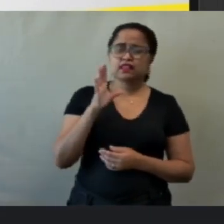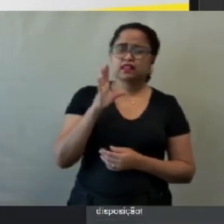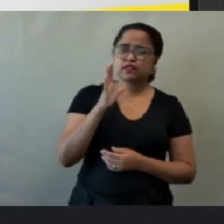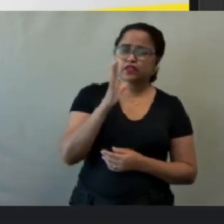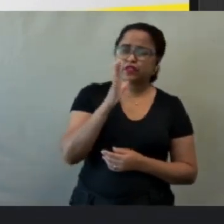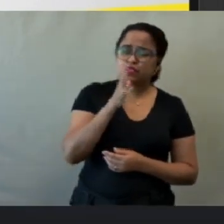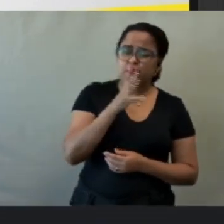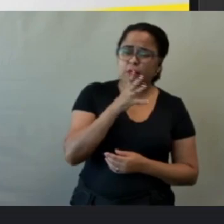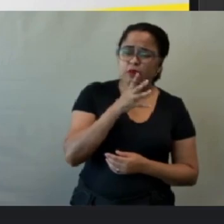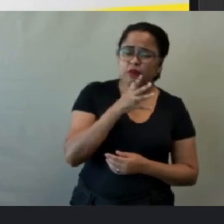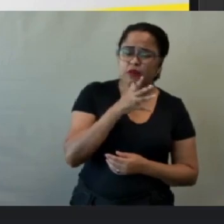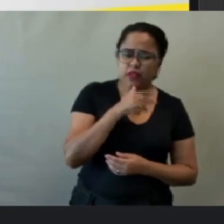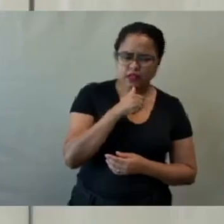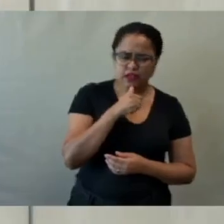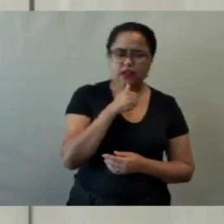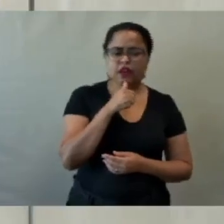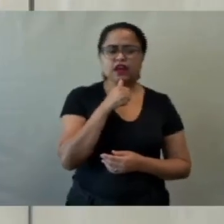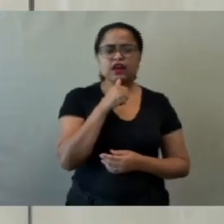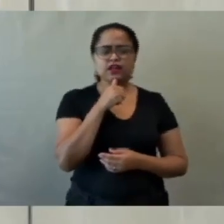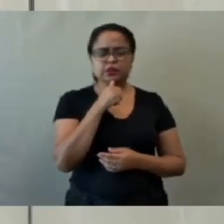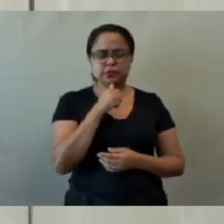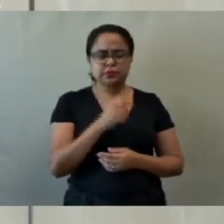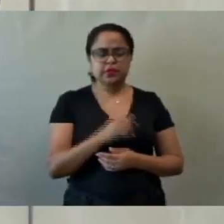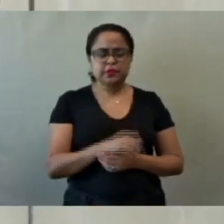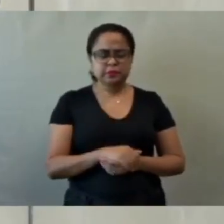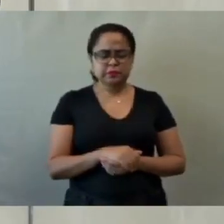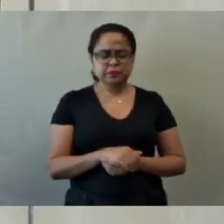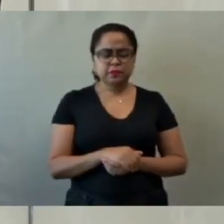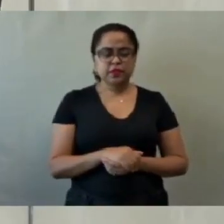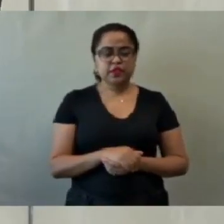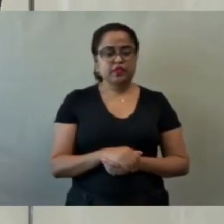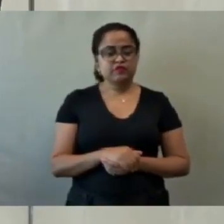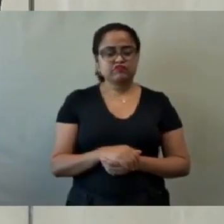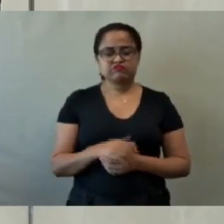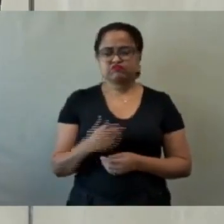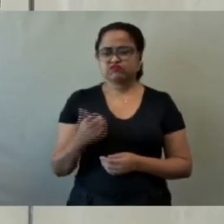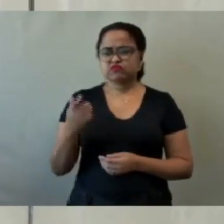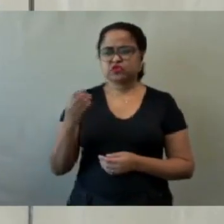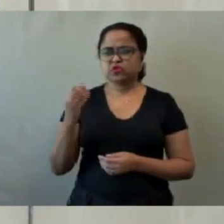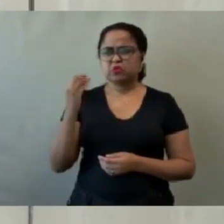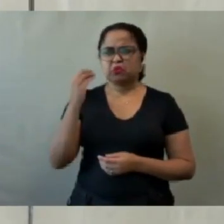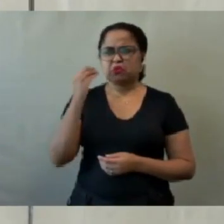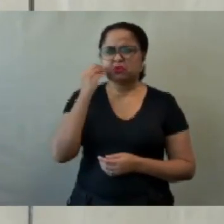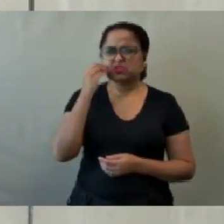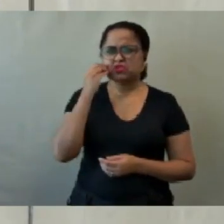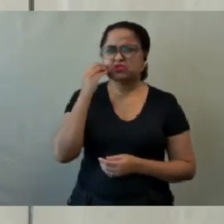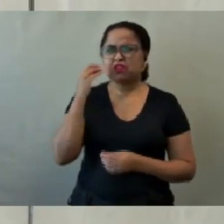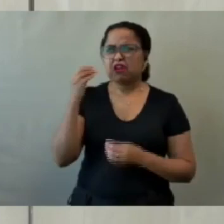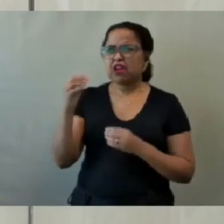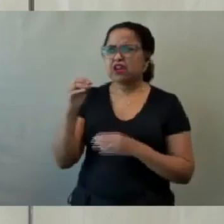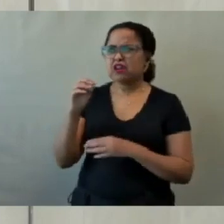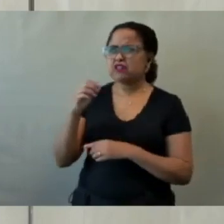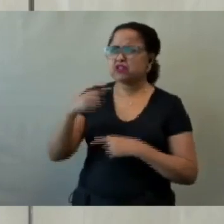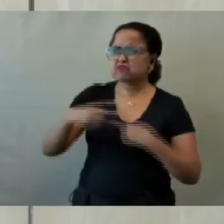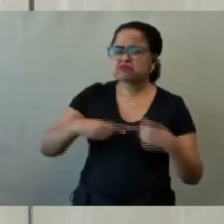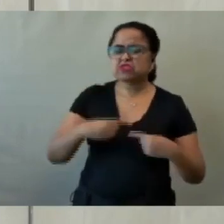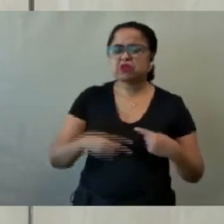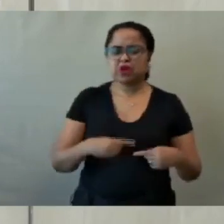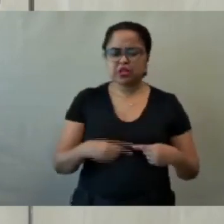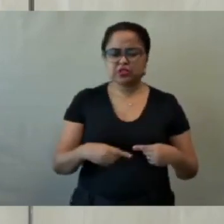algumas questões que, ao nosso ver, não ajudavam no debate, né? Tivemos até